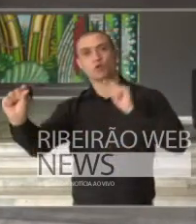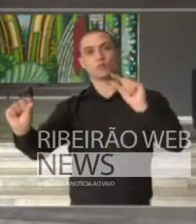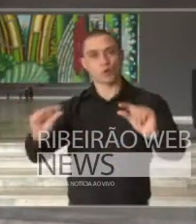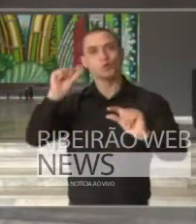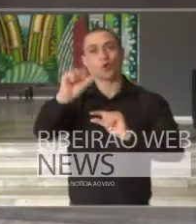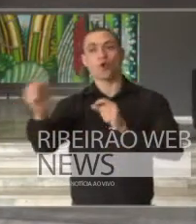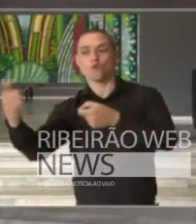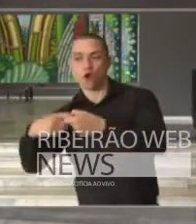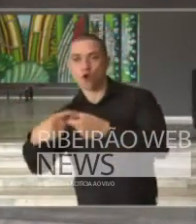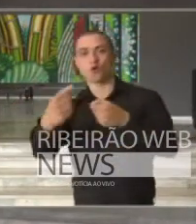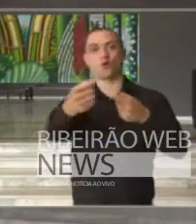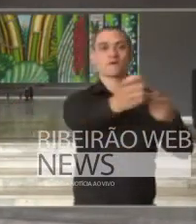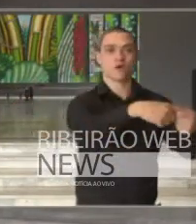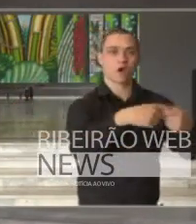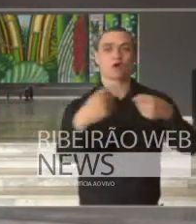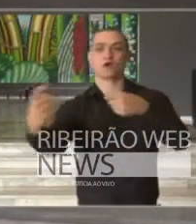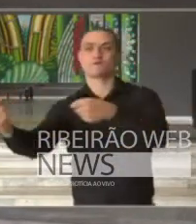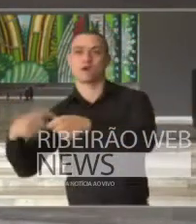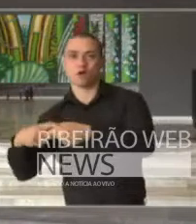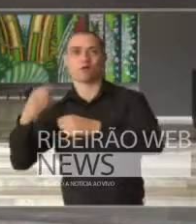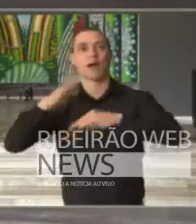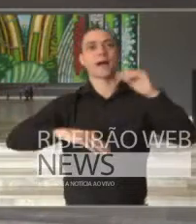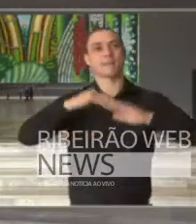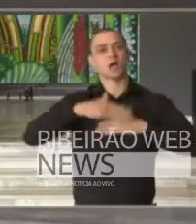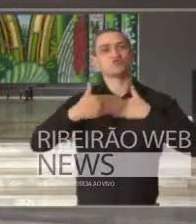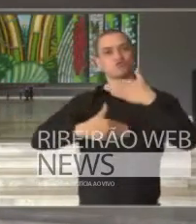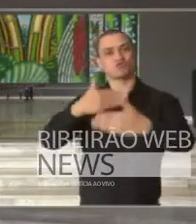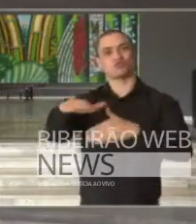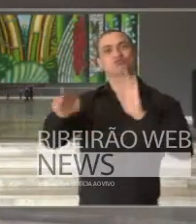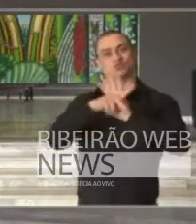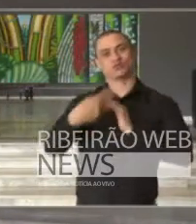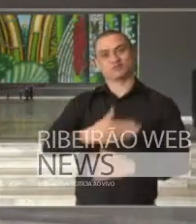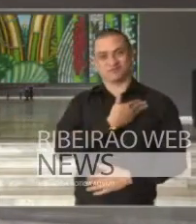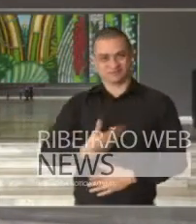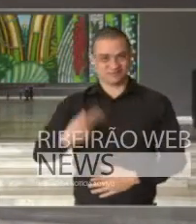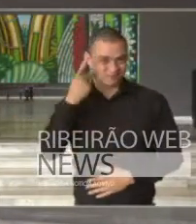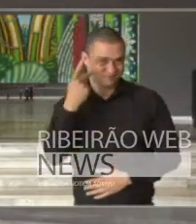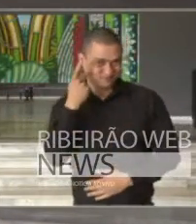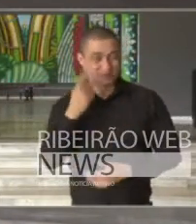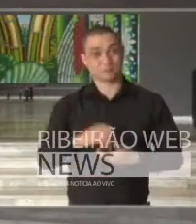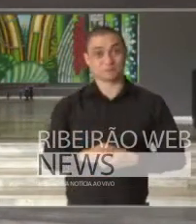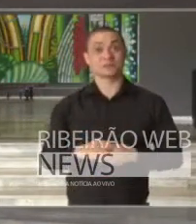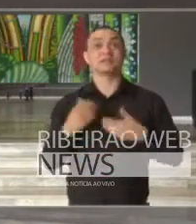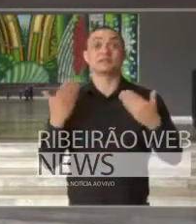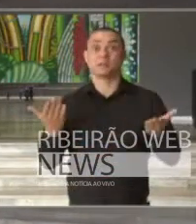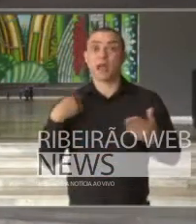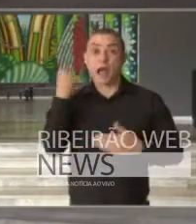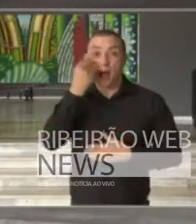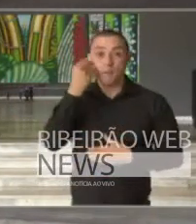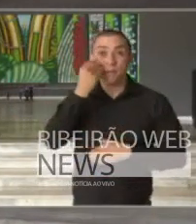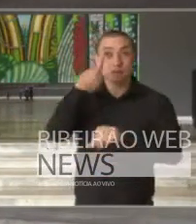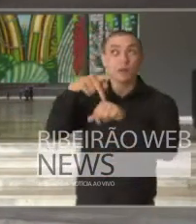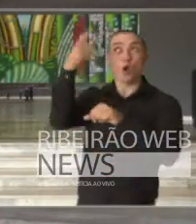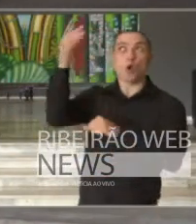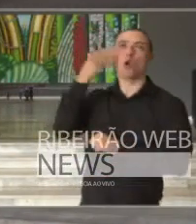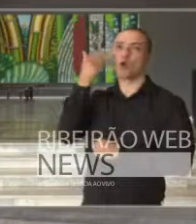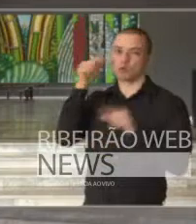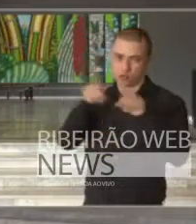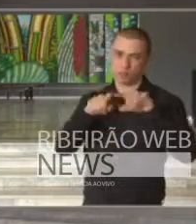boas práticas, mas as boas práticas já iniciadas pelo Estado de São Paulo. E vamos observar as experiências internacionais, pode passar, por